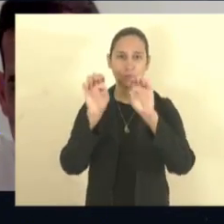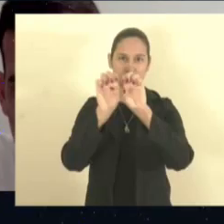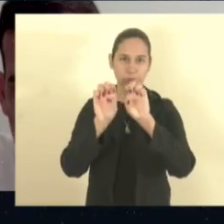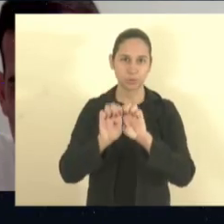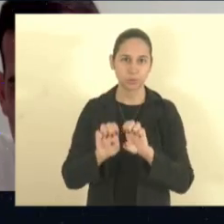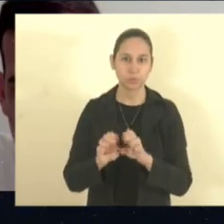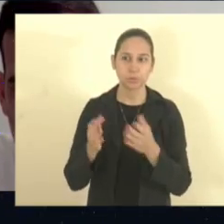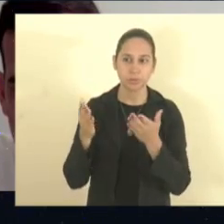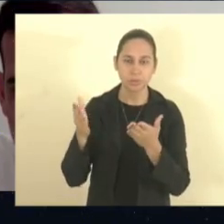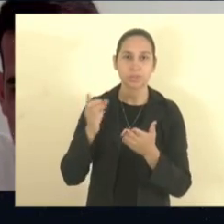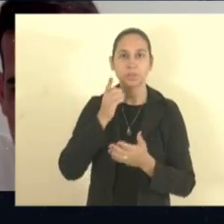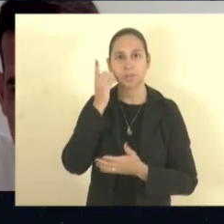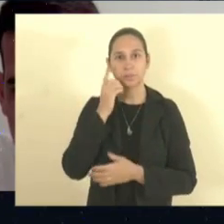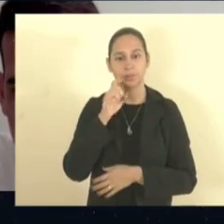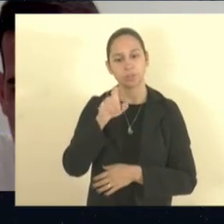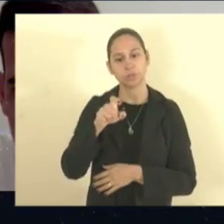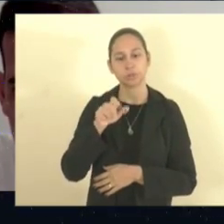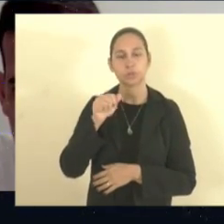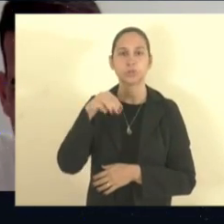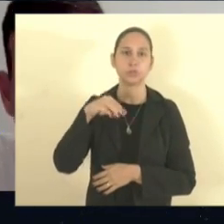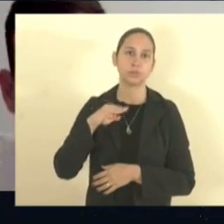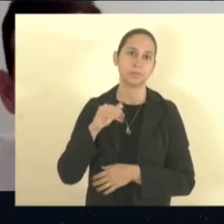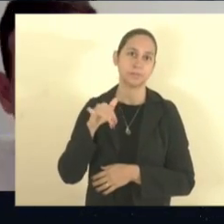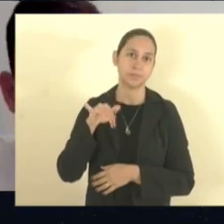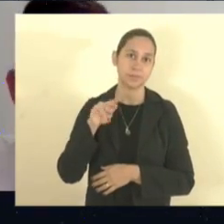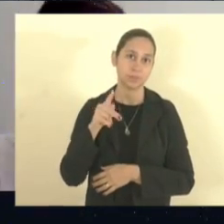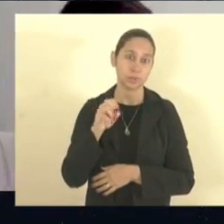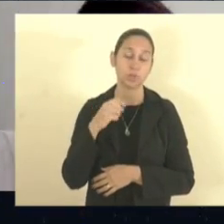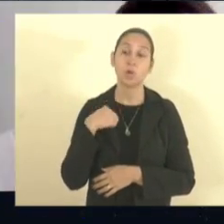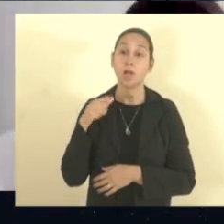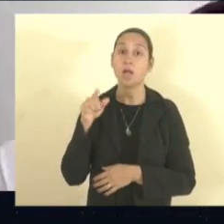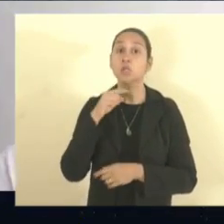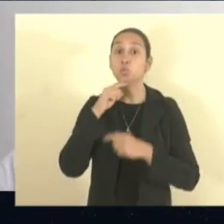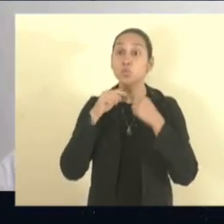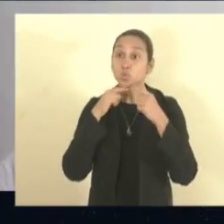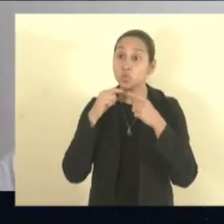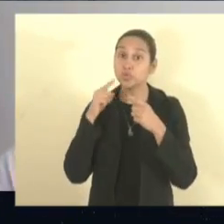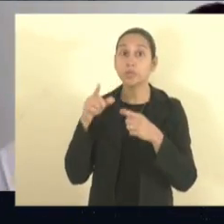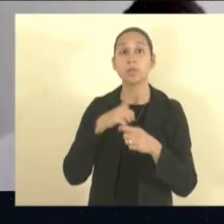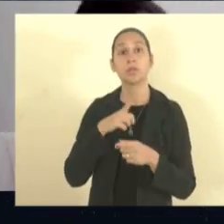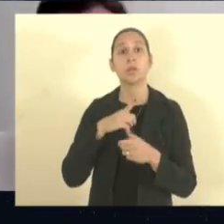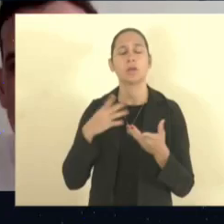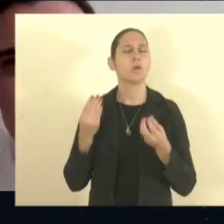querido Chambinho, tem dúvida com relação ao investimento que